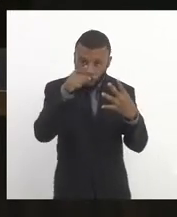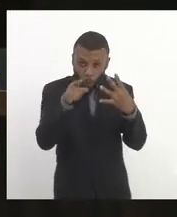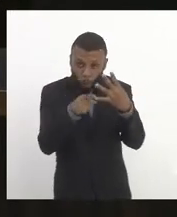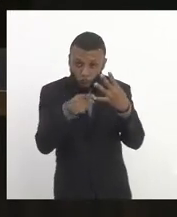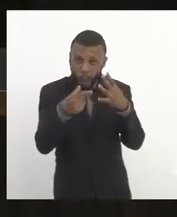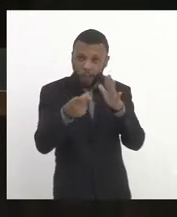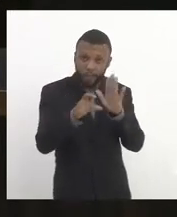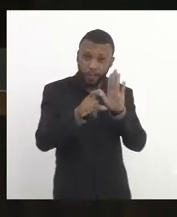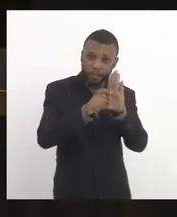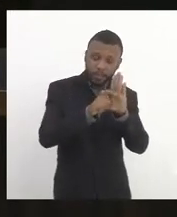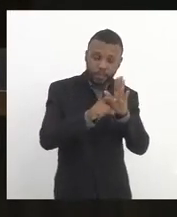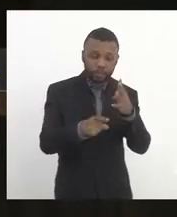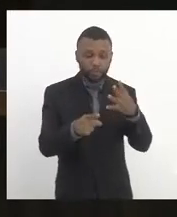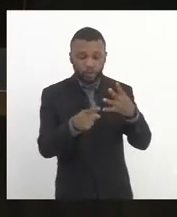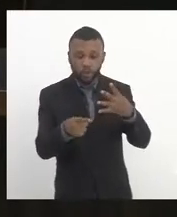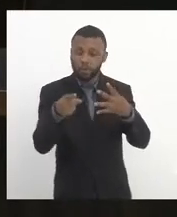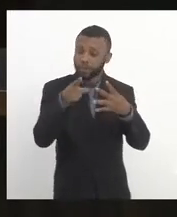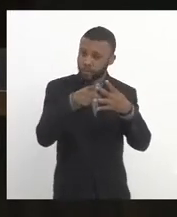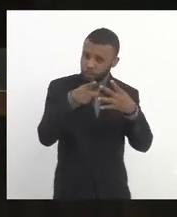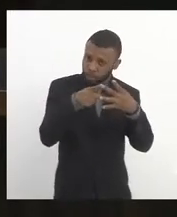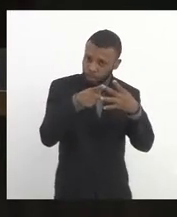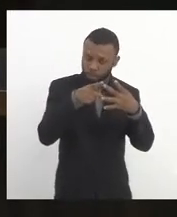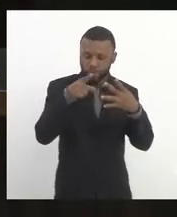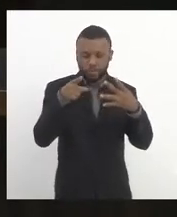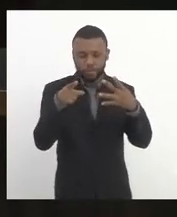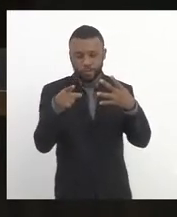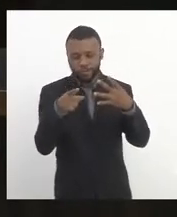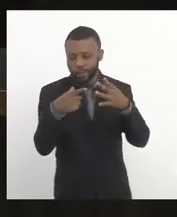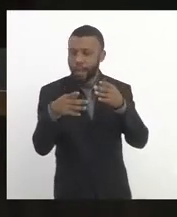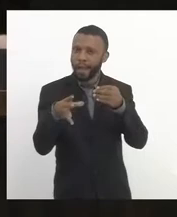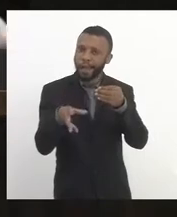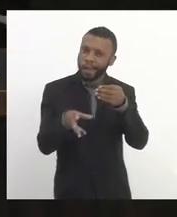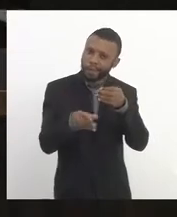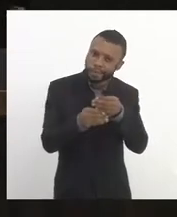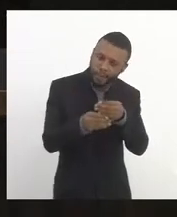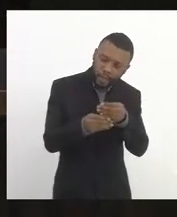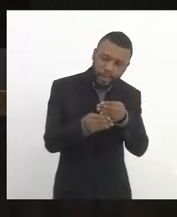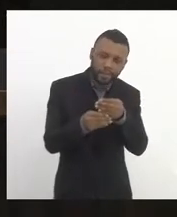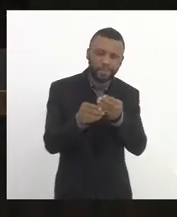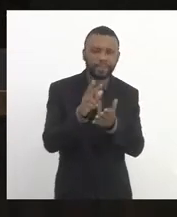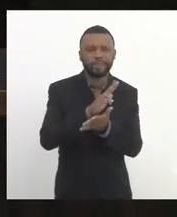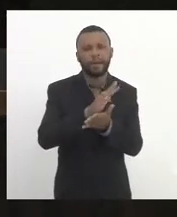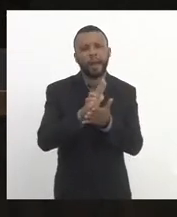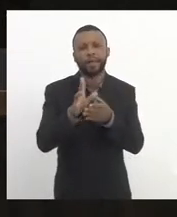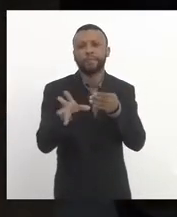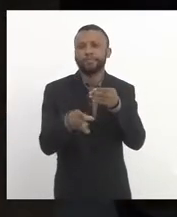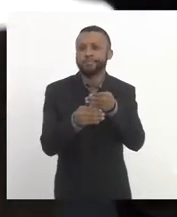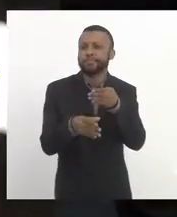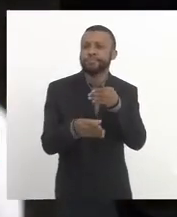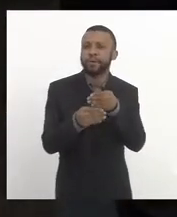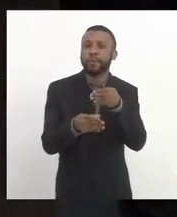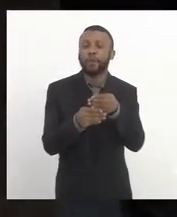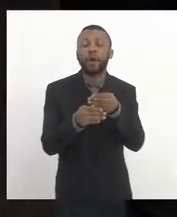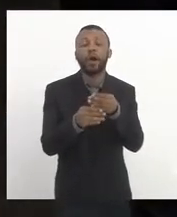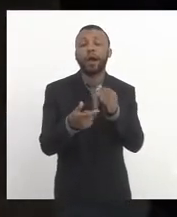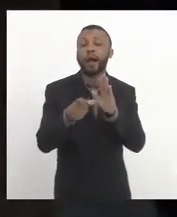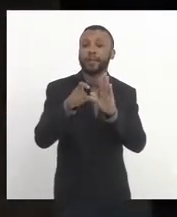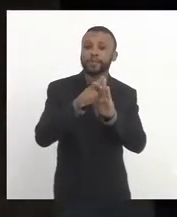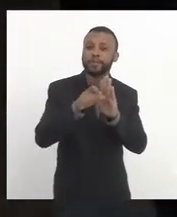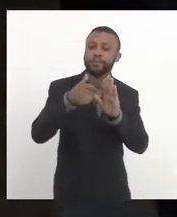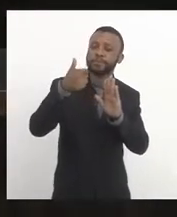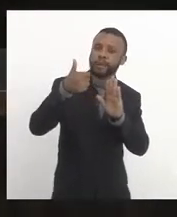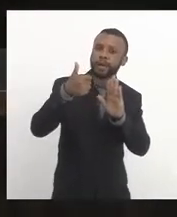artigo 2º, a emenda, tem várias emendas aqui. É emenda, artigo 1º, artigo